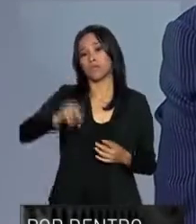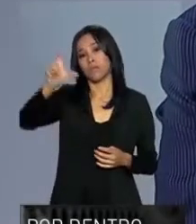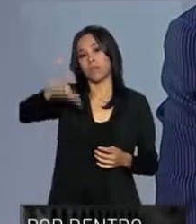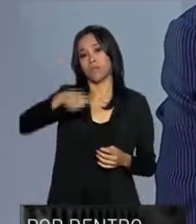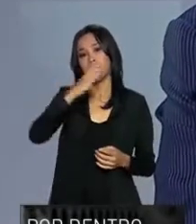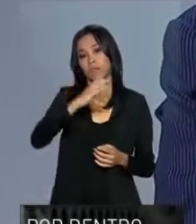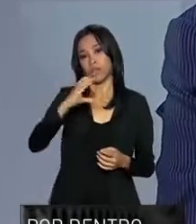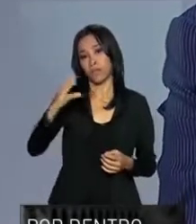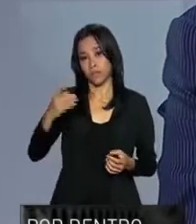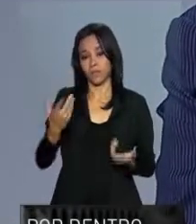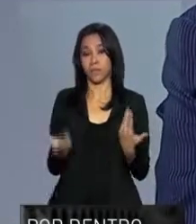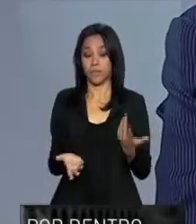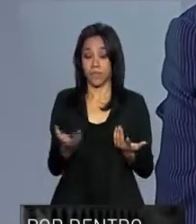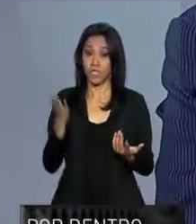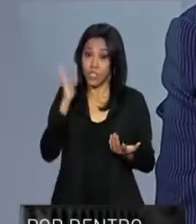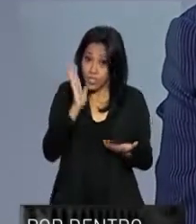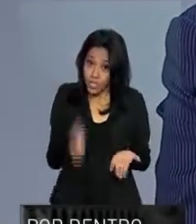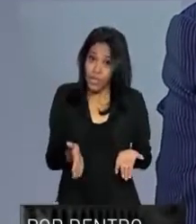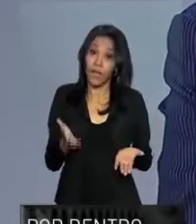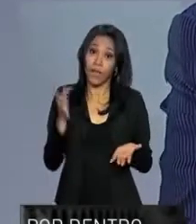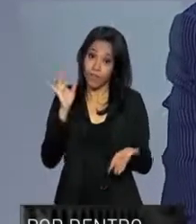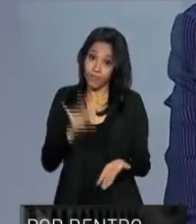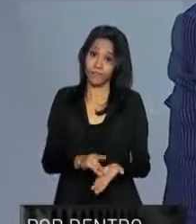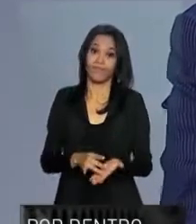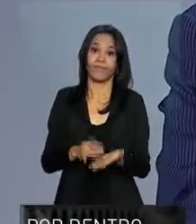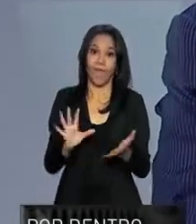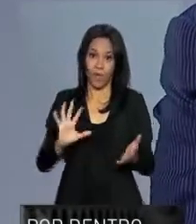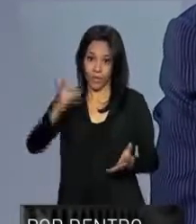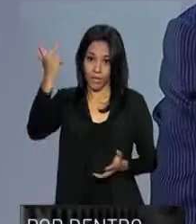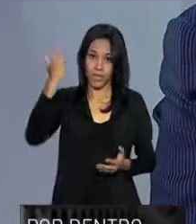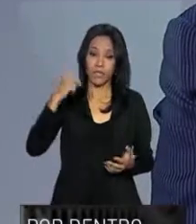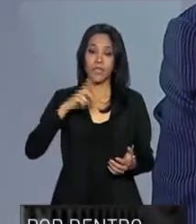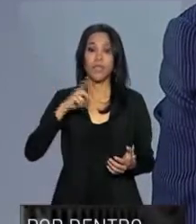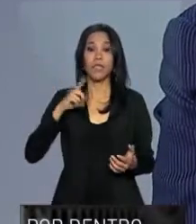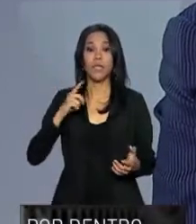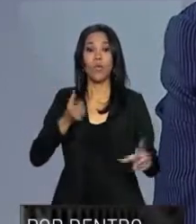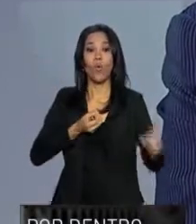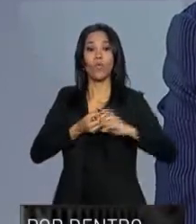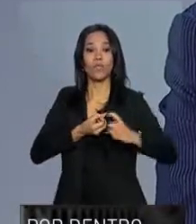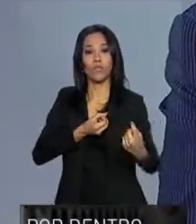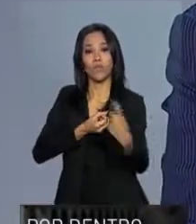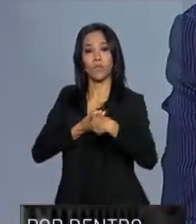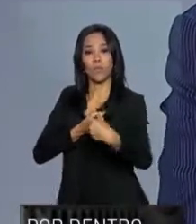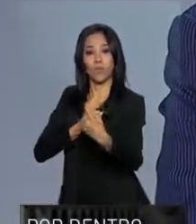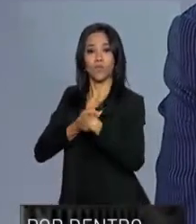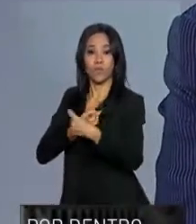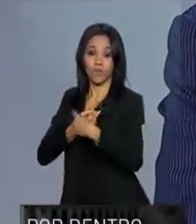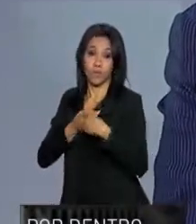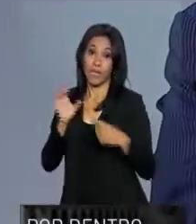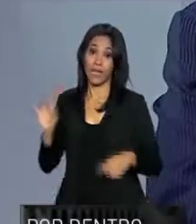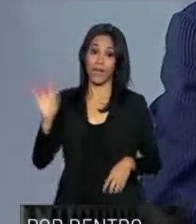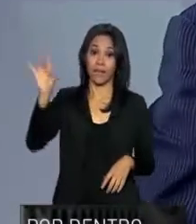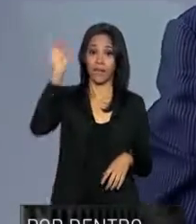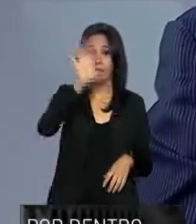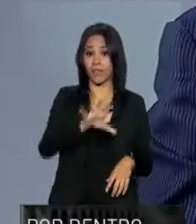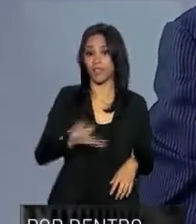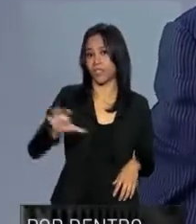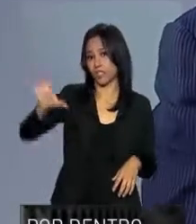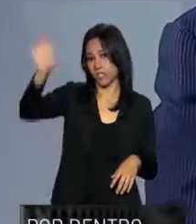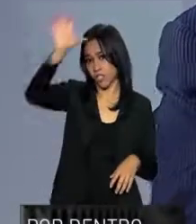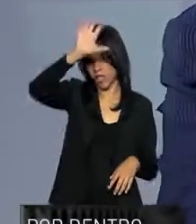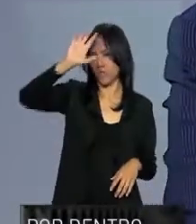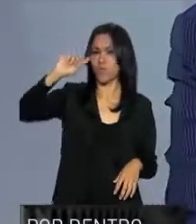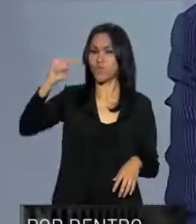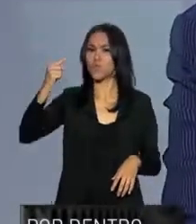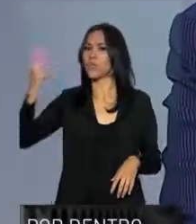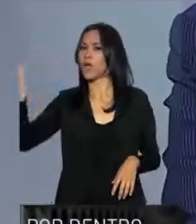com o cartão de crédito que já é uma realidade com os convênios que estão sendo estabelecidos cada estado tem a sua evolução uns são mais rápidos